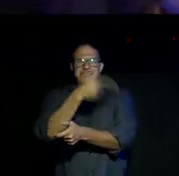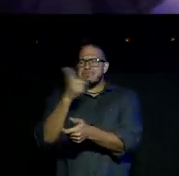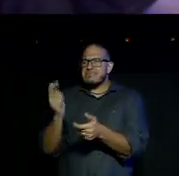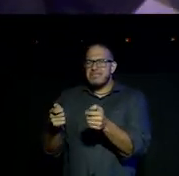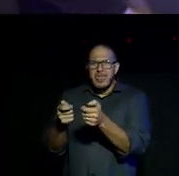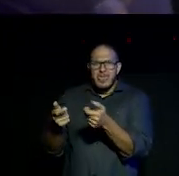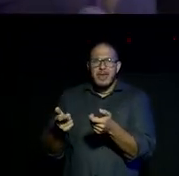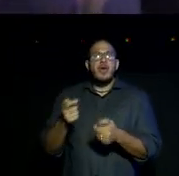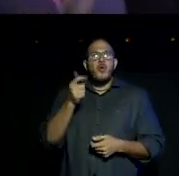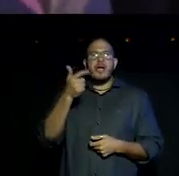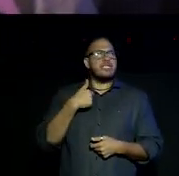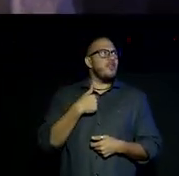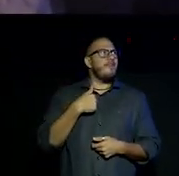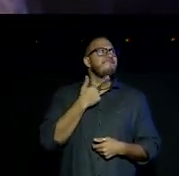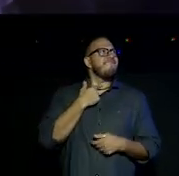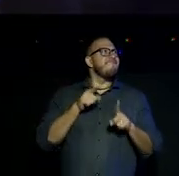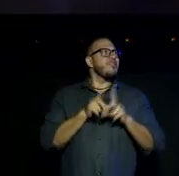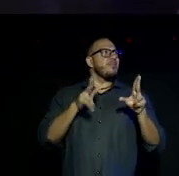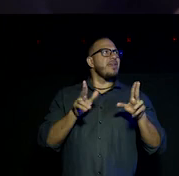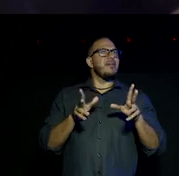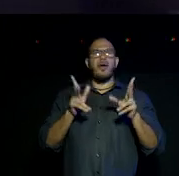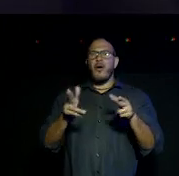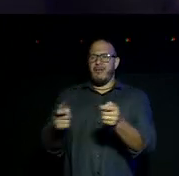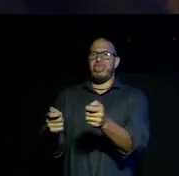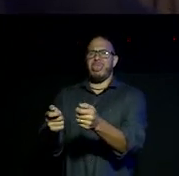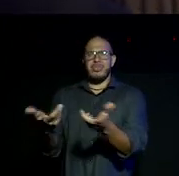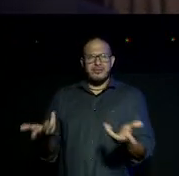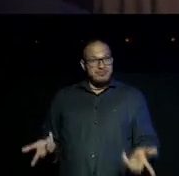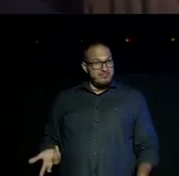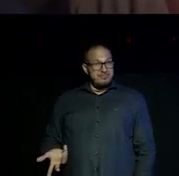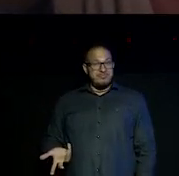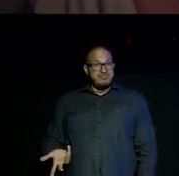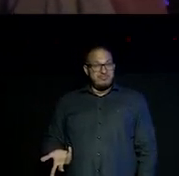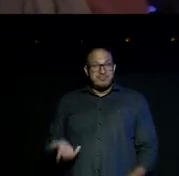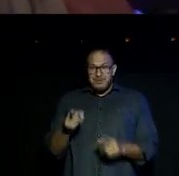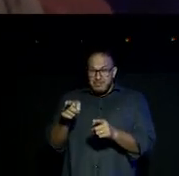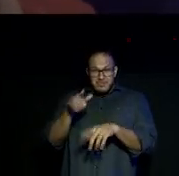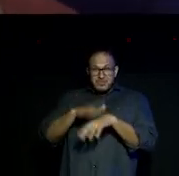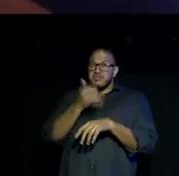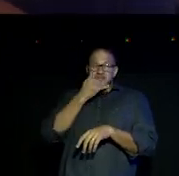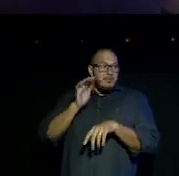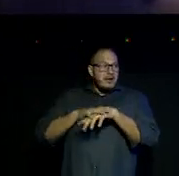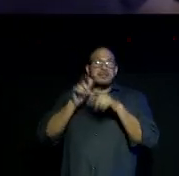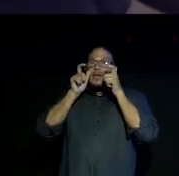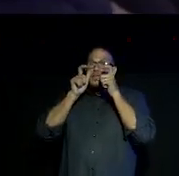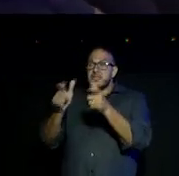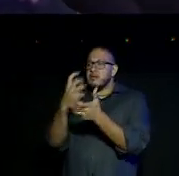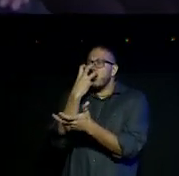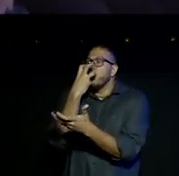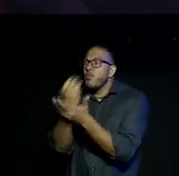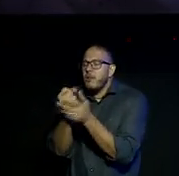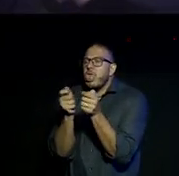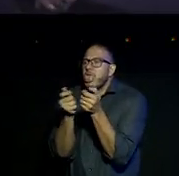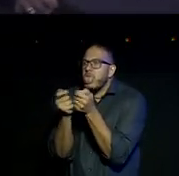refletir sobre isso, quase que fui eu mesma para o game, porque vamos e venhamos. Está muito mais interessante, mas ele não